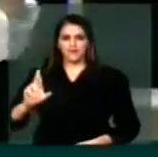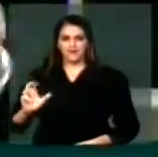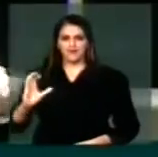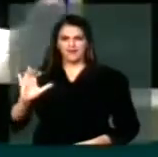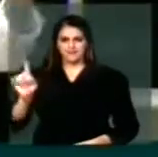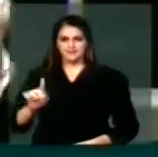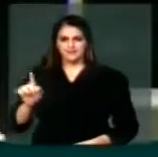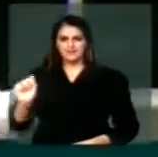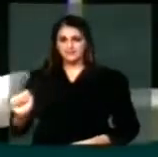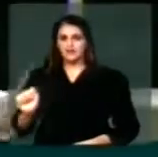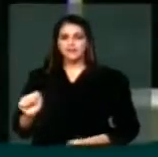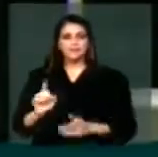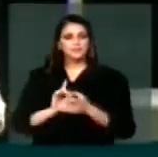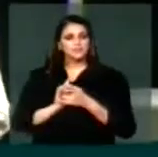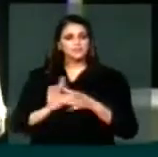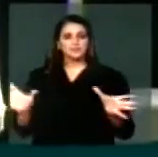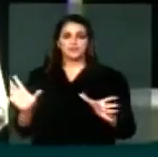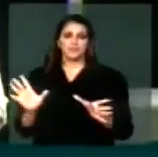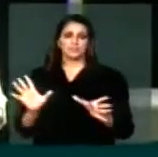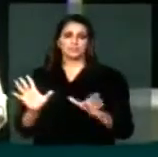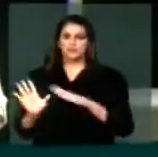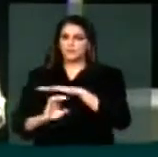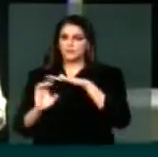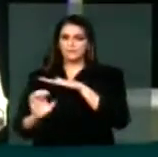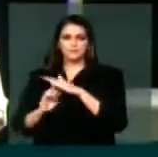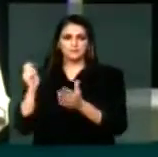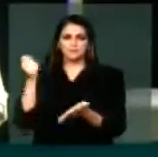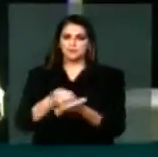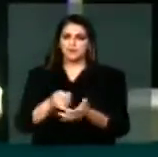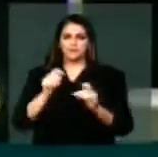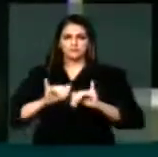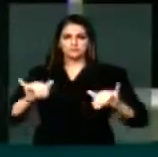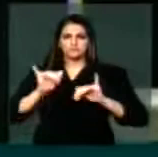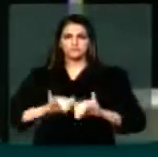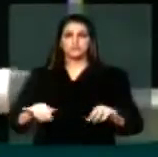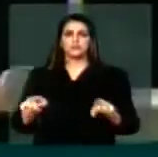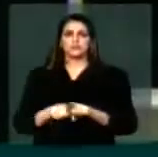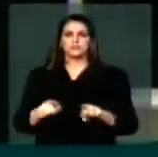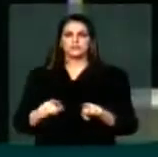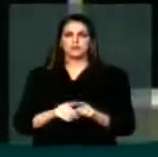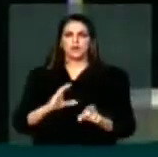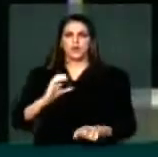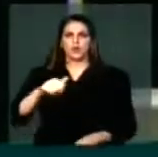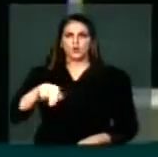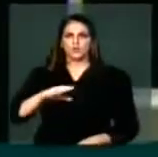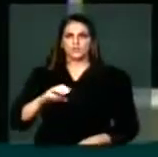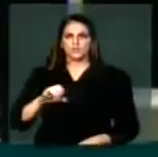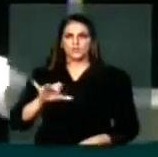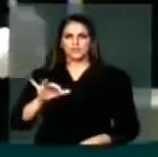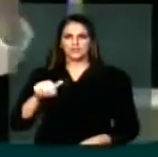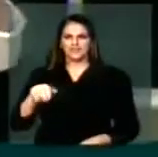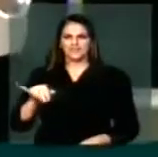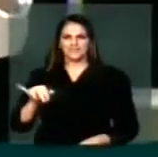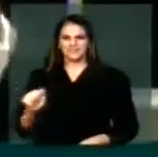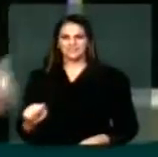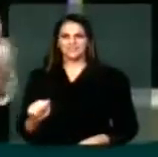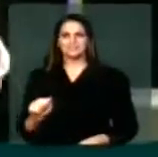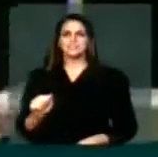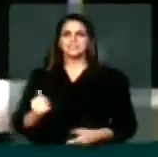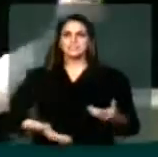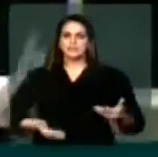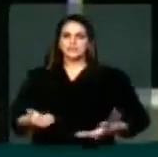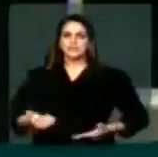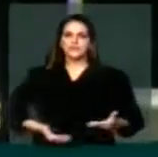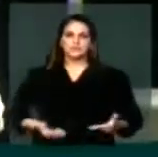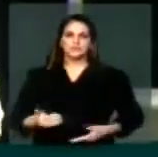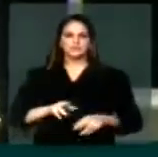constitucionaliza o financiamento de empresas, inclusive de concessionários de serviço público. Ela estabelece restrições